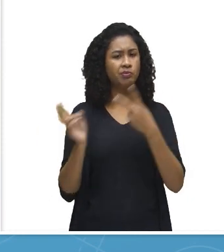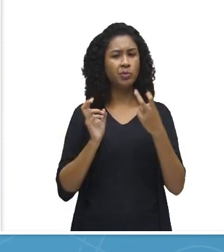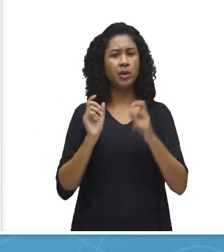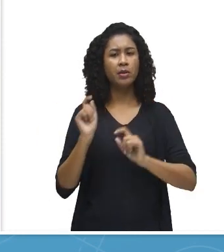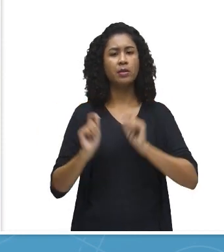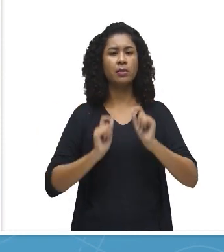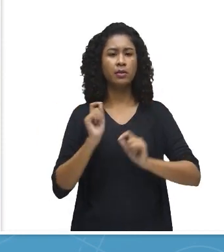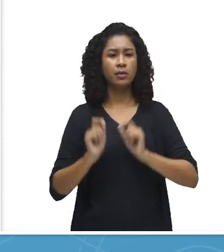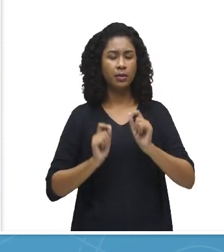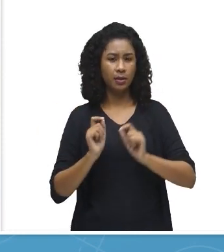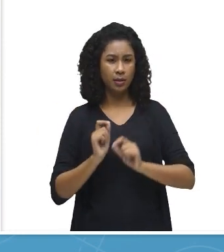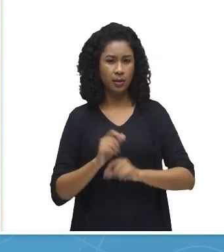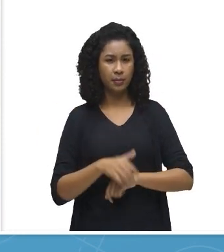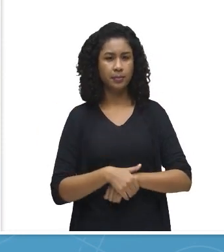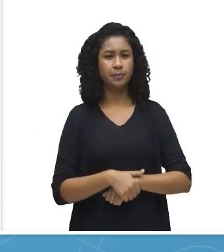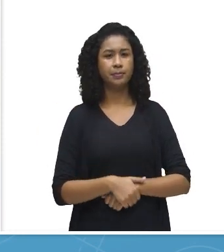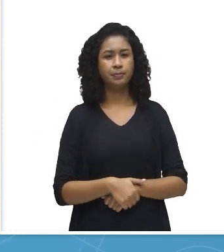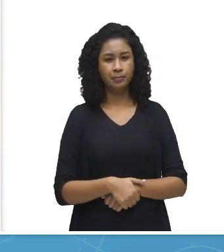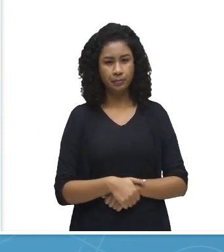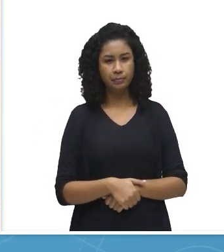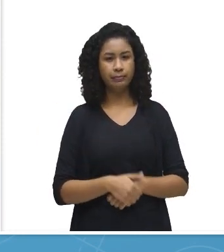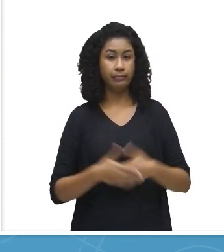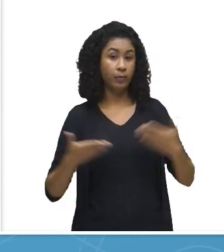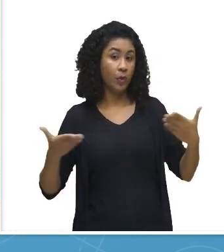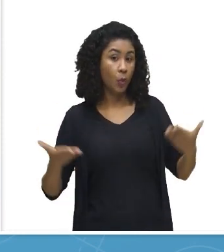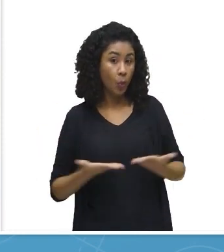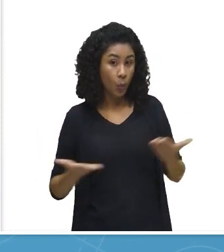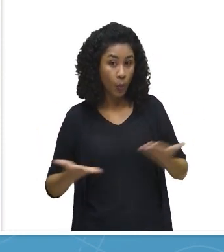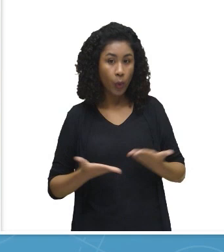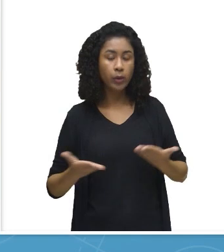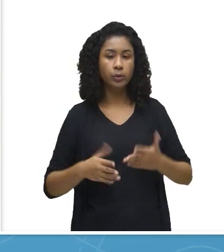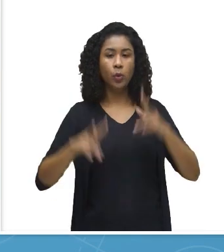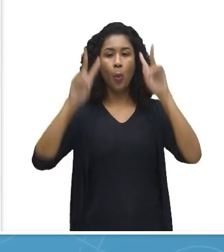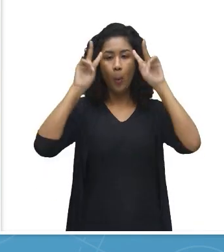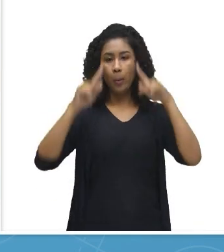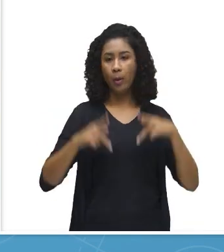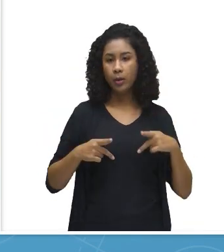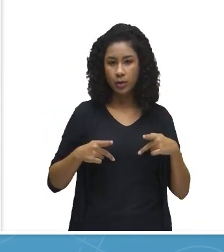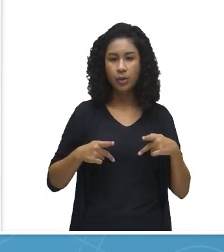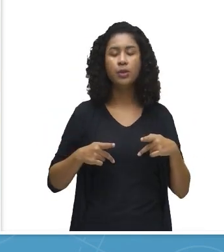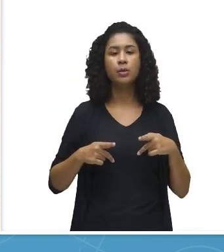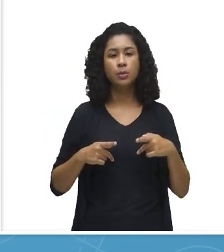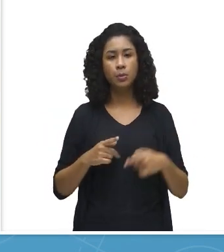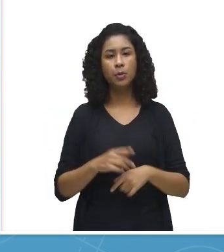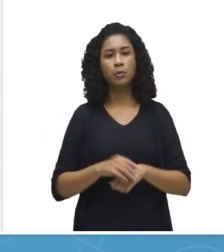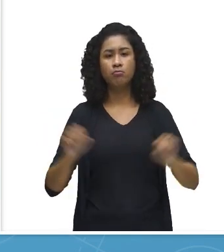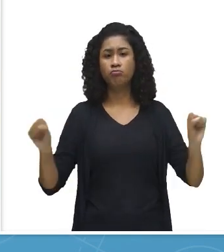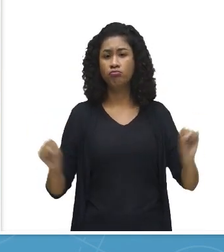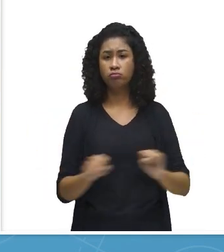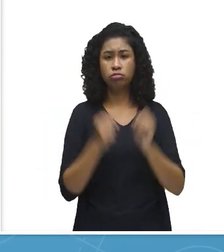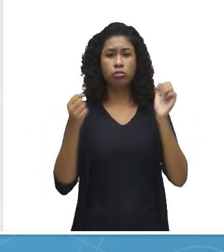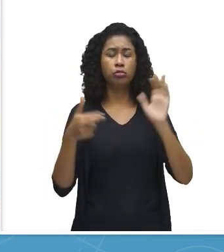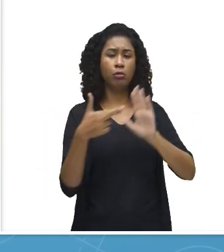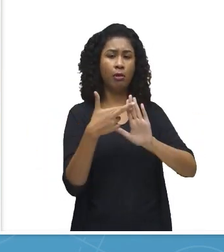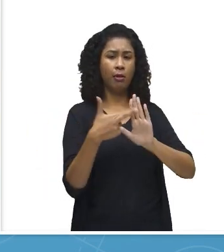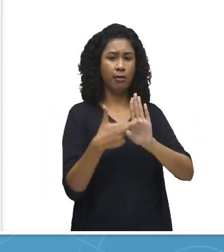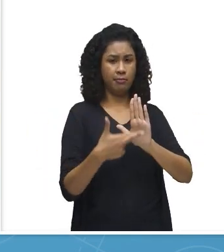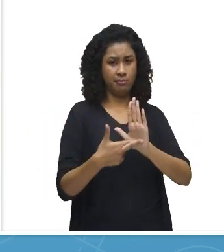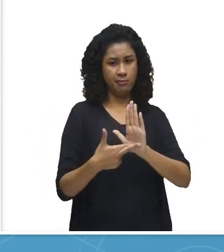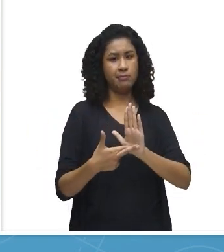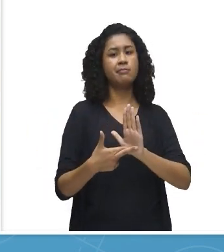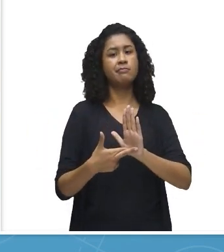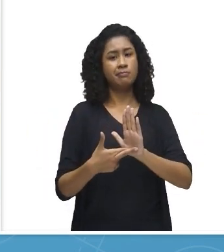que na modernidade, o humanismo, ele vai quebrar